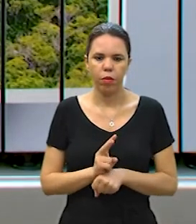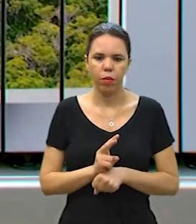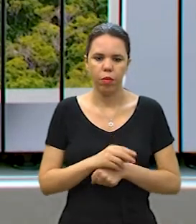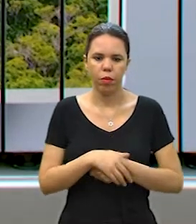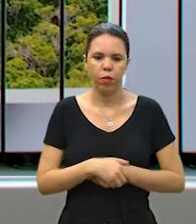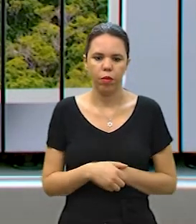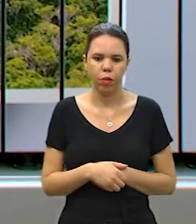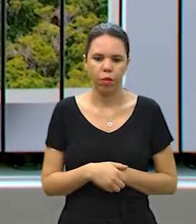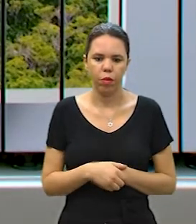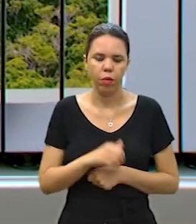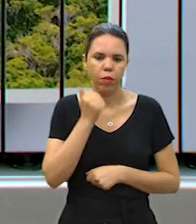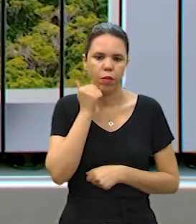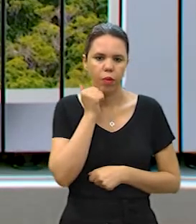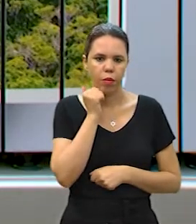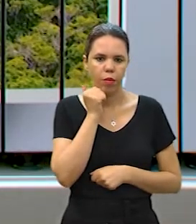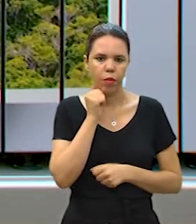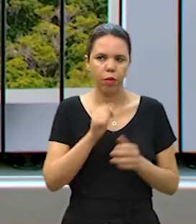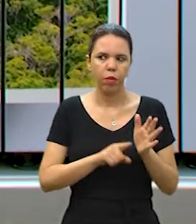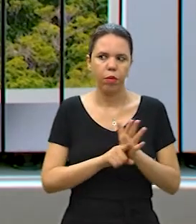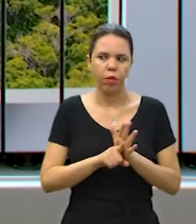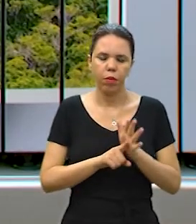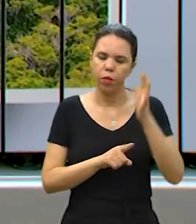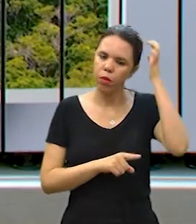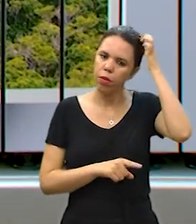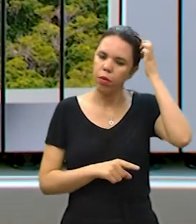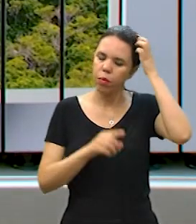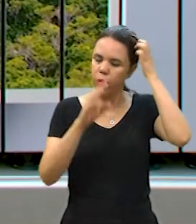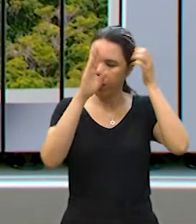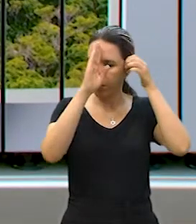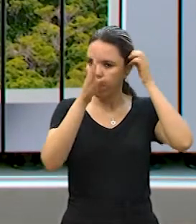da ciência, da pesquisa, é fundamental.